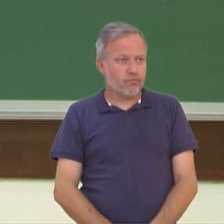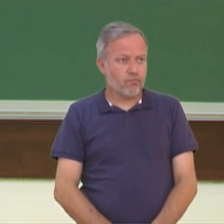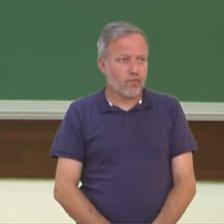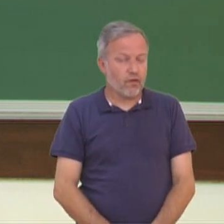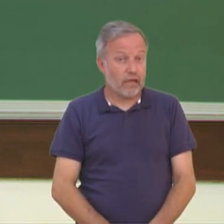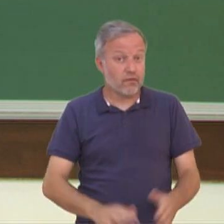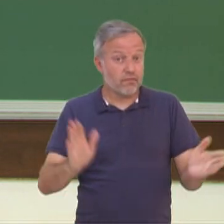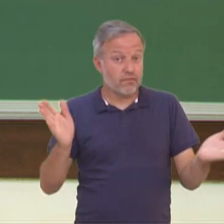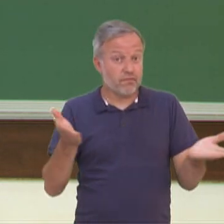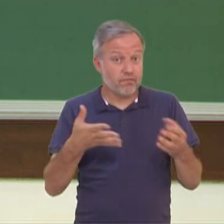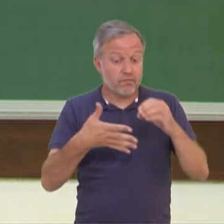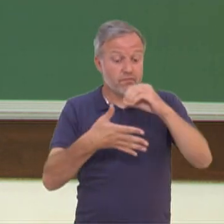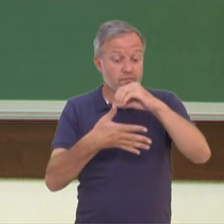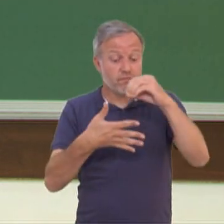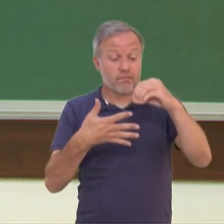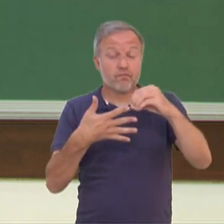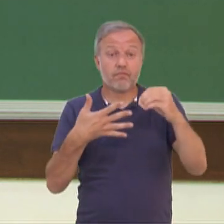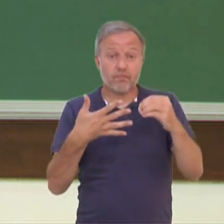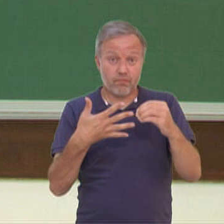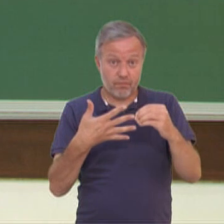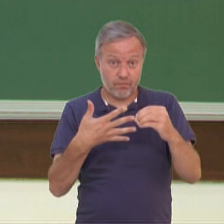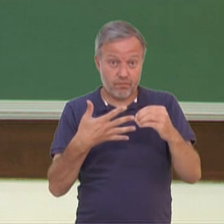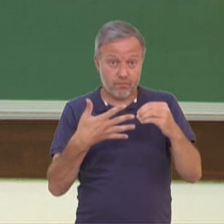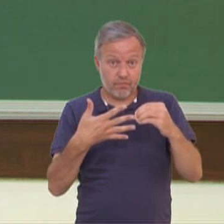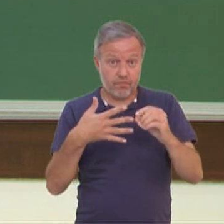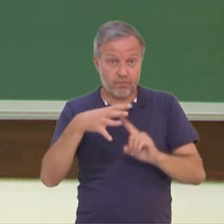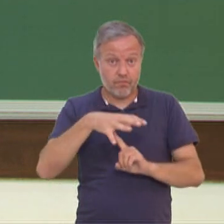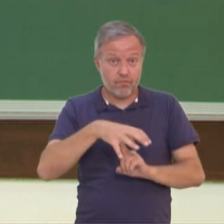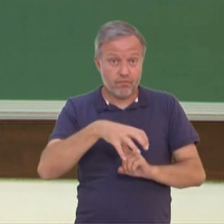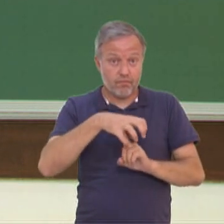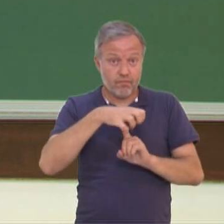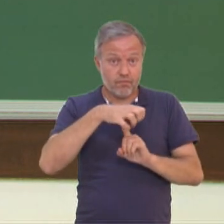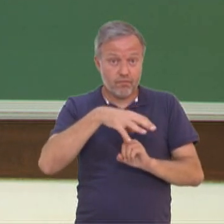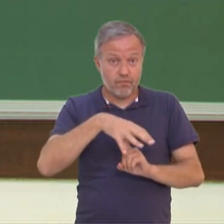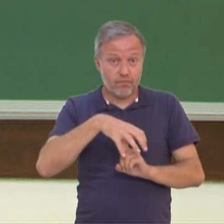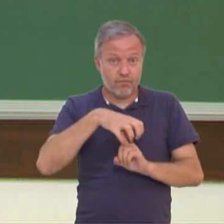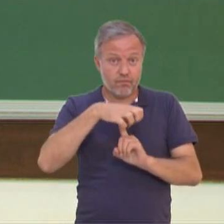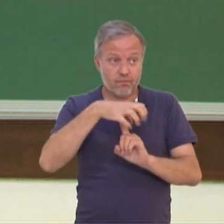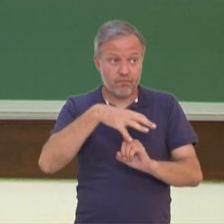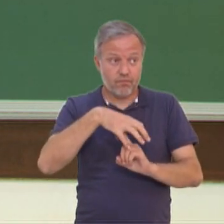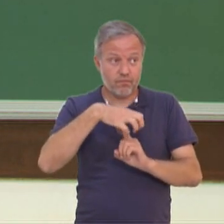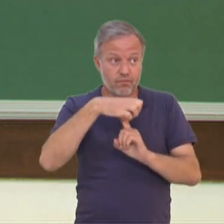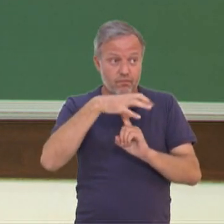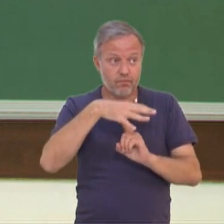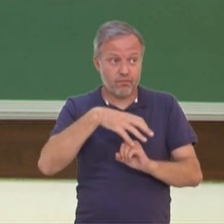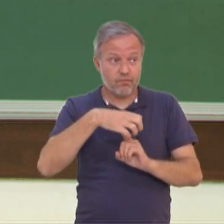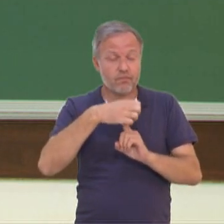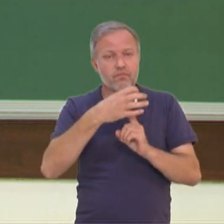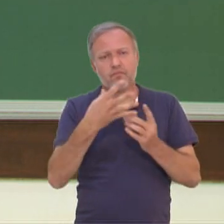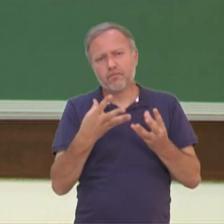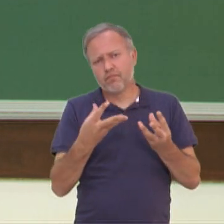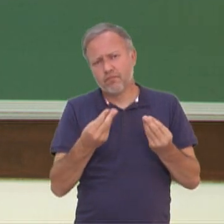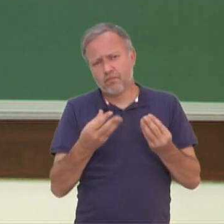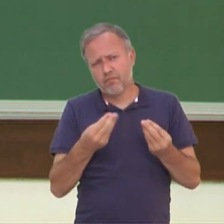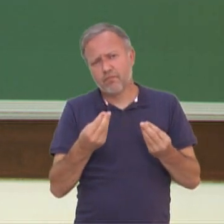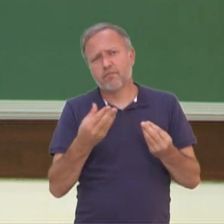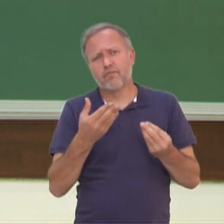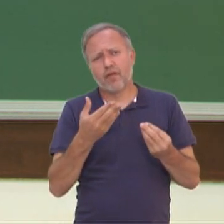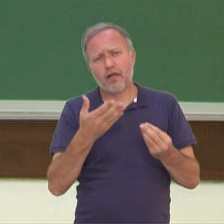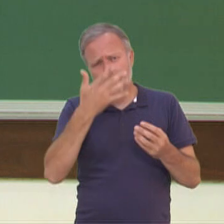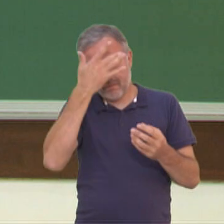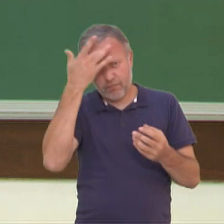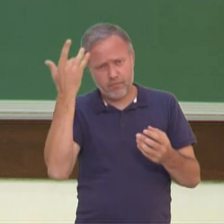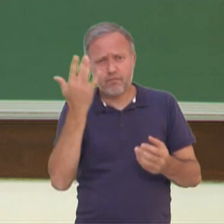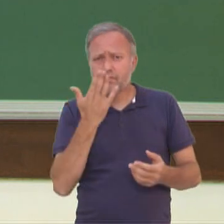nossos fungos, um reino muito interessante e também muito saboroso. Tem várias